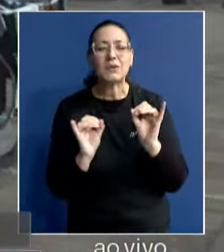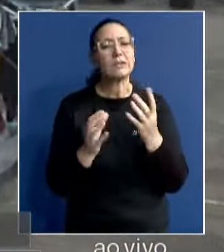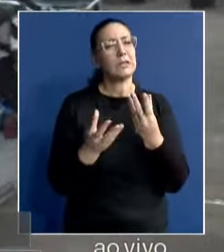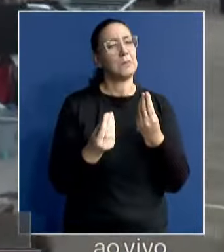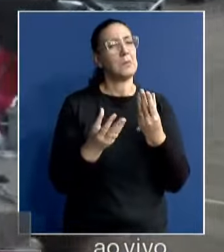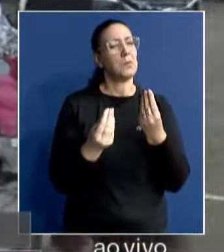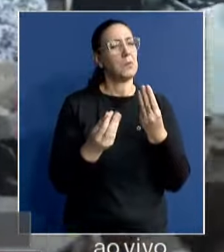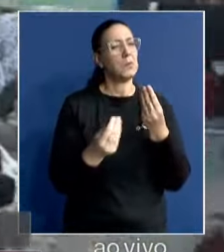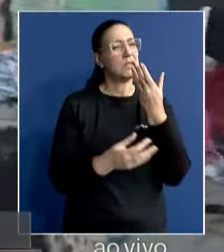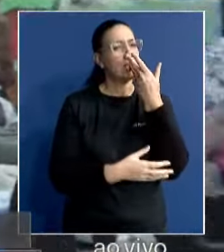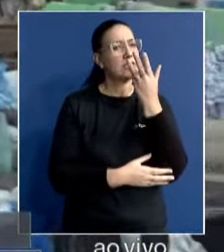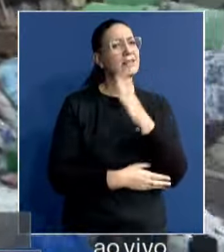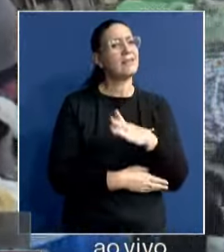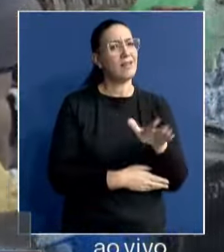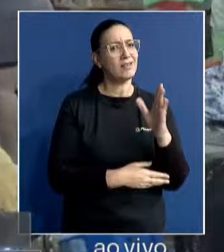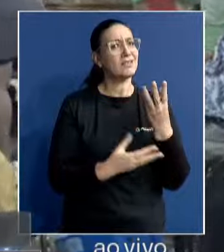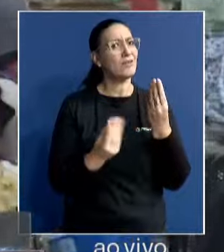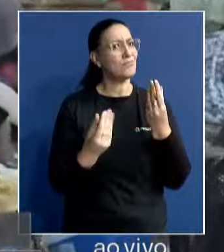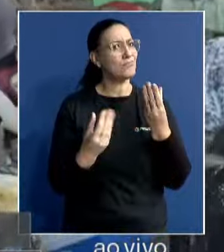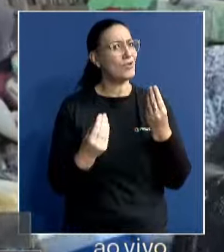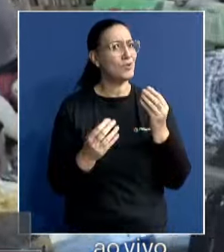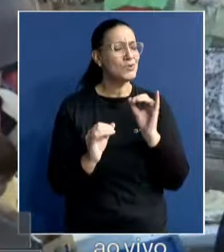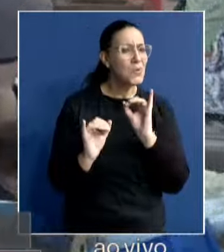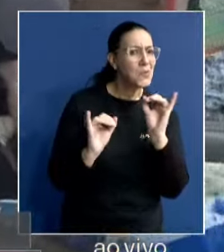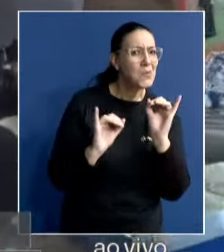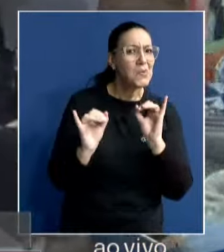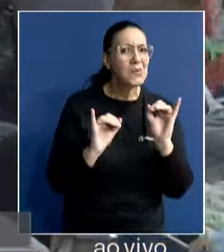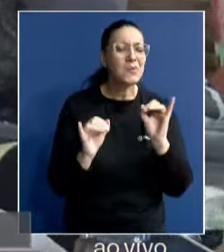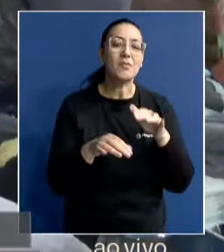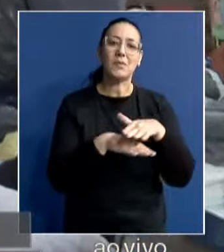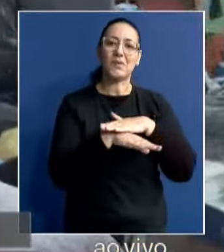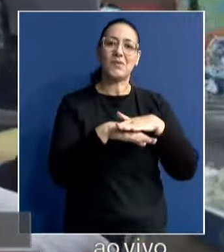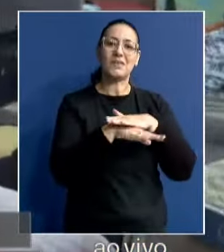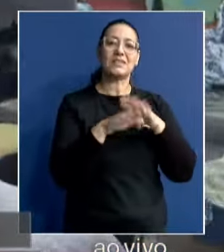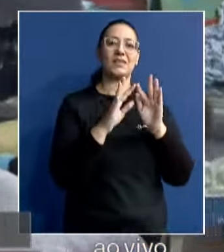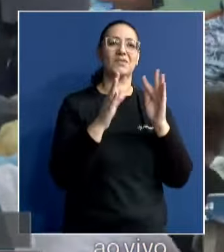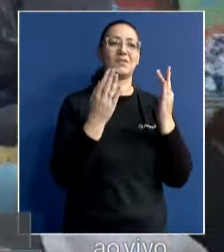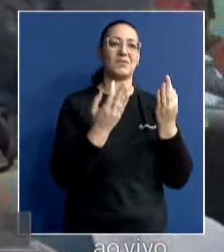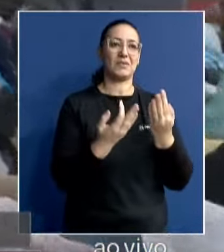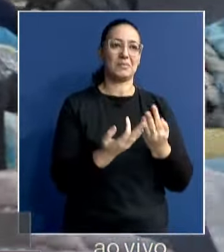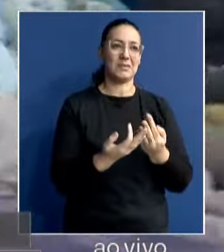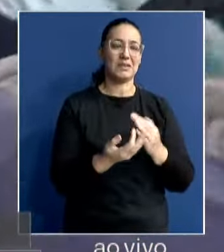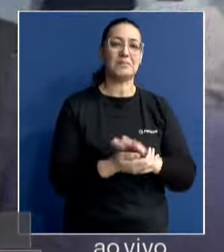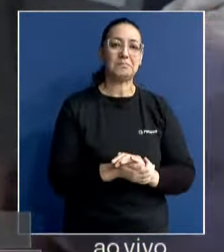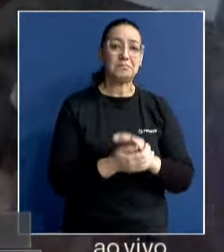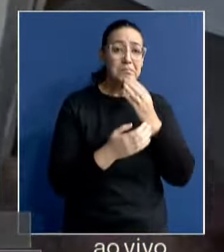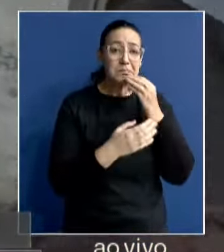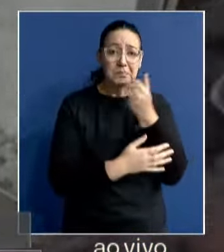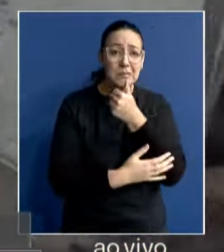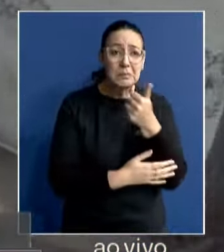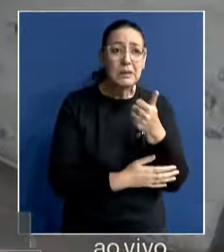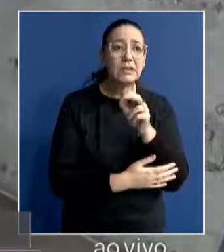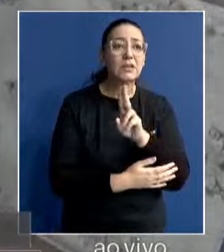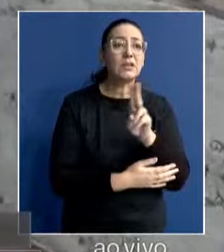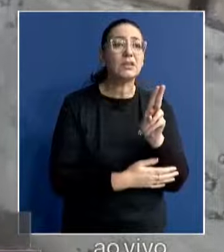muita criança por aqui. Vamos tentar o Nildo conversar aqui com essa família. Que conversa... Tudo bem? Como é que é teu nome?